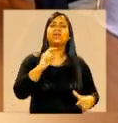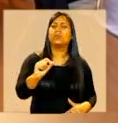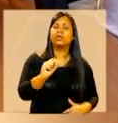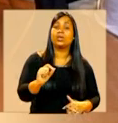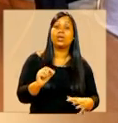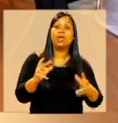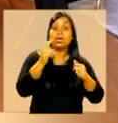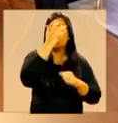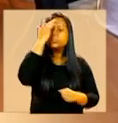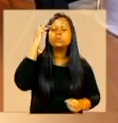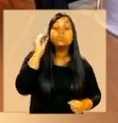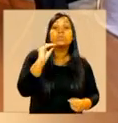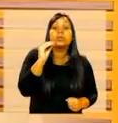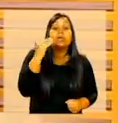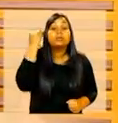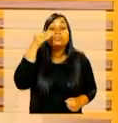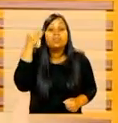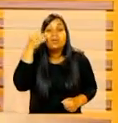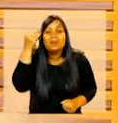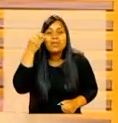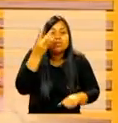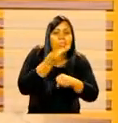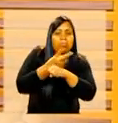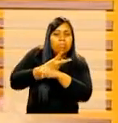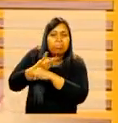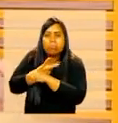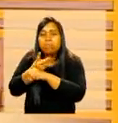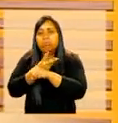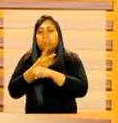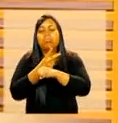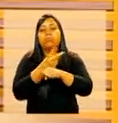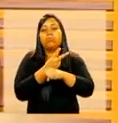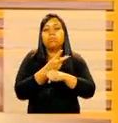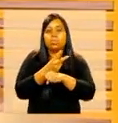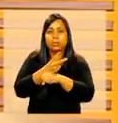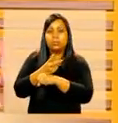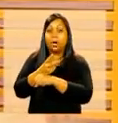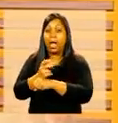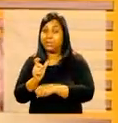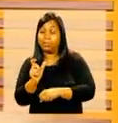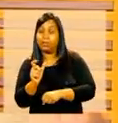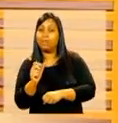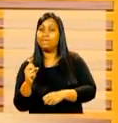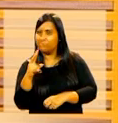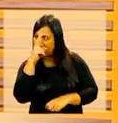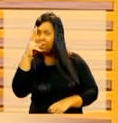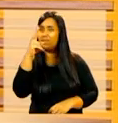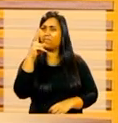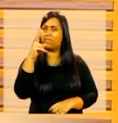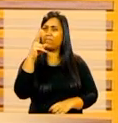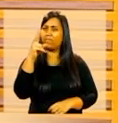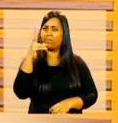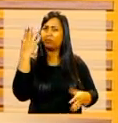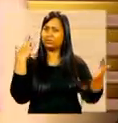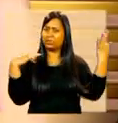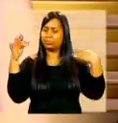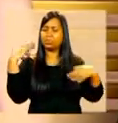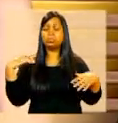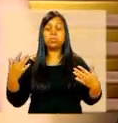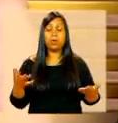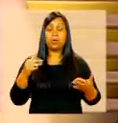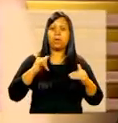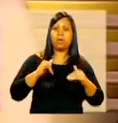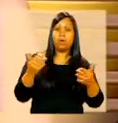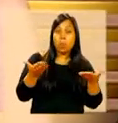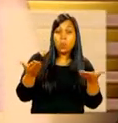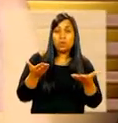que as pessoas estão em busca de experiências, é isso? Essa palavra é muito forte hoje em dia dentro do universo do turismo? Eu falo